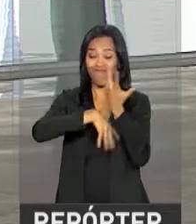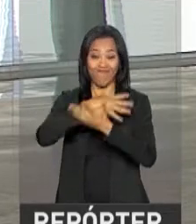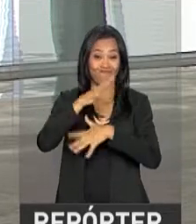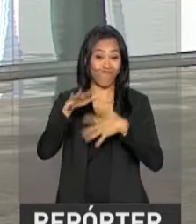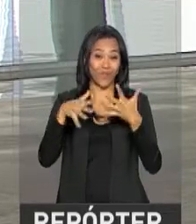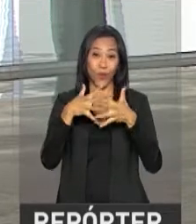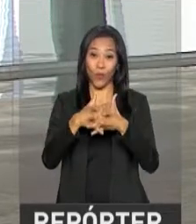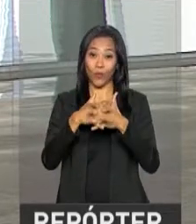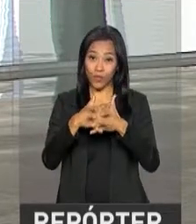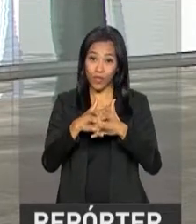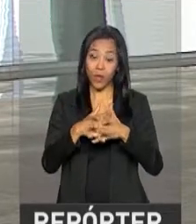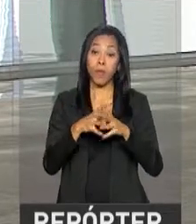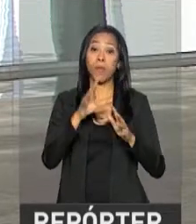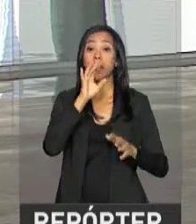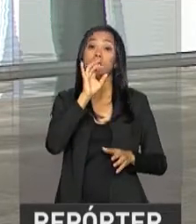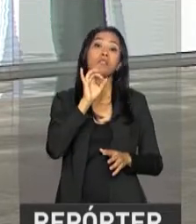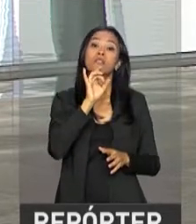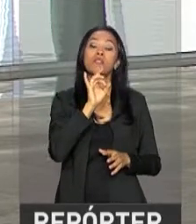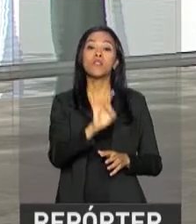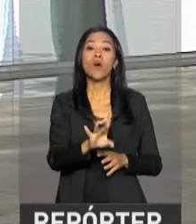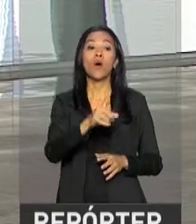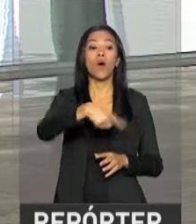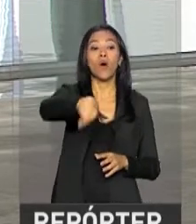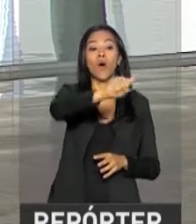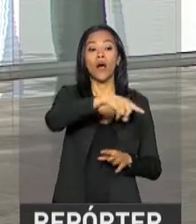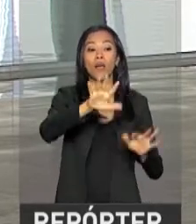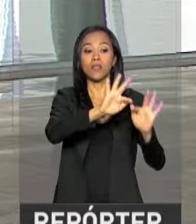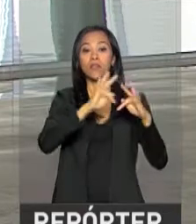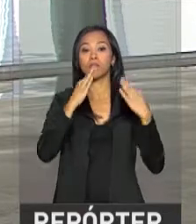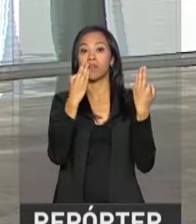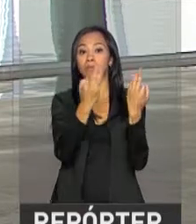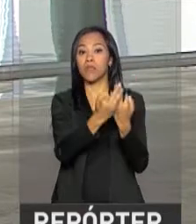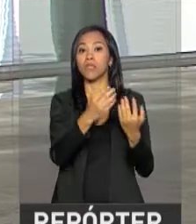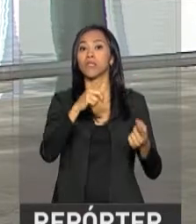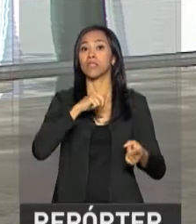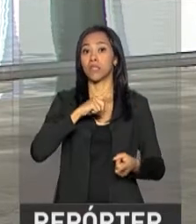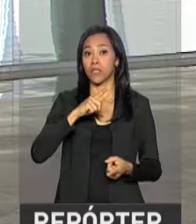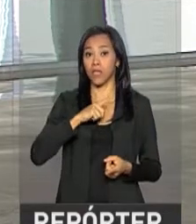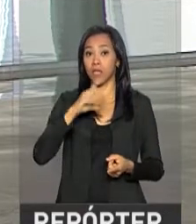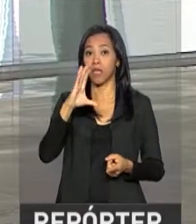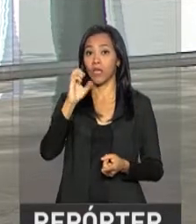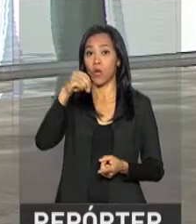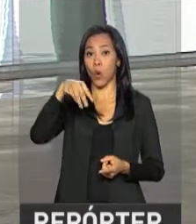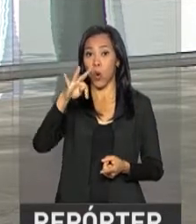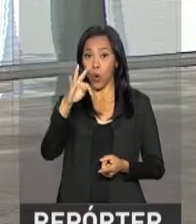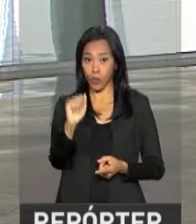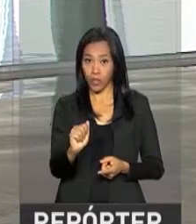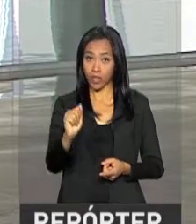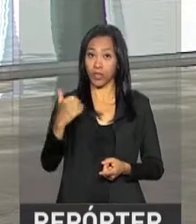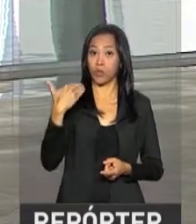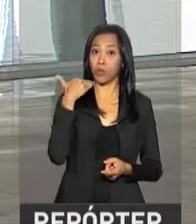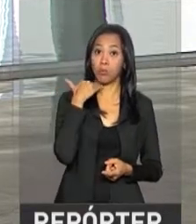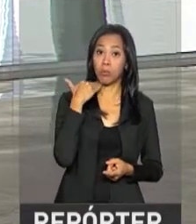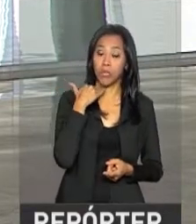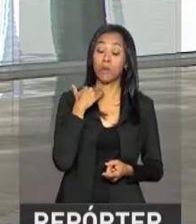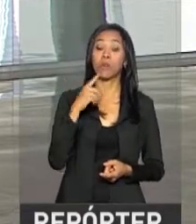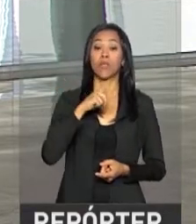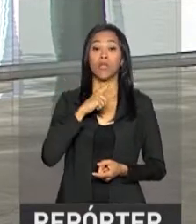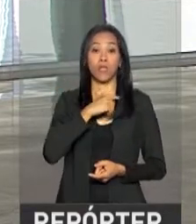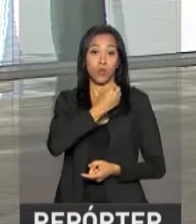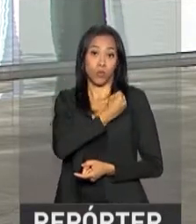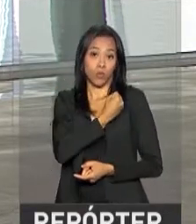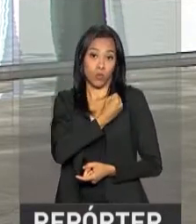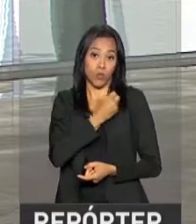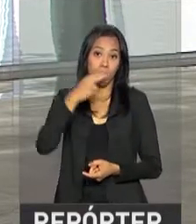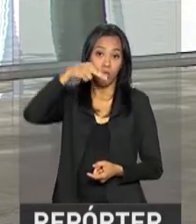famílias bancarizados ou seja aquelas famílias que têm contas bancárias e que possuem o nis o número de